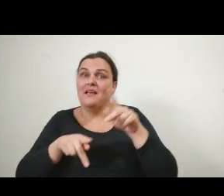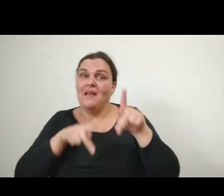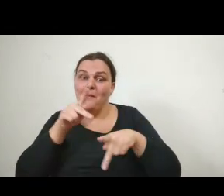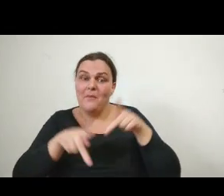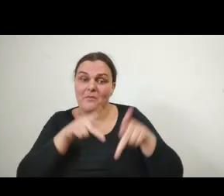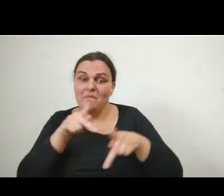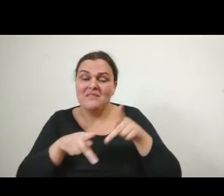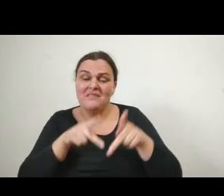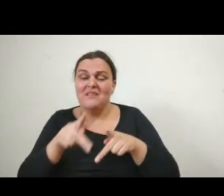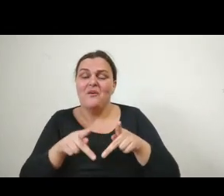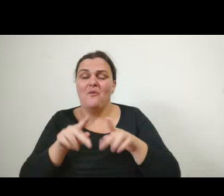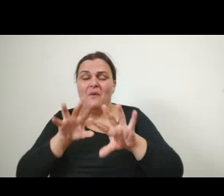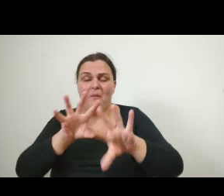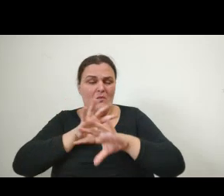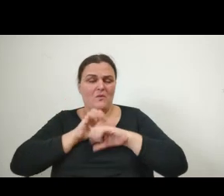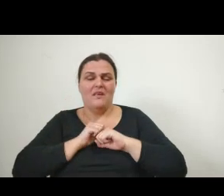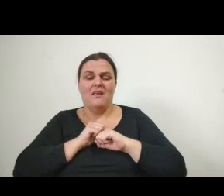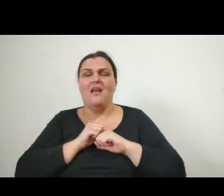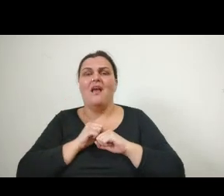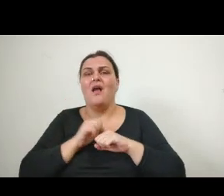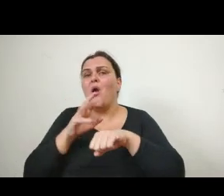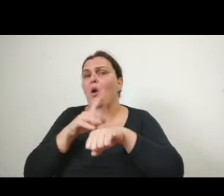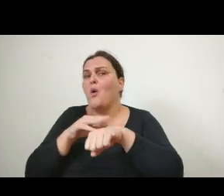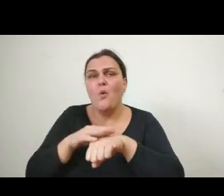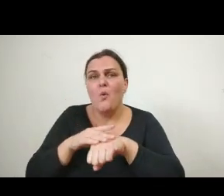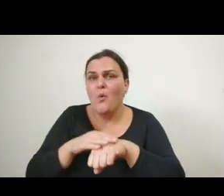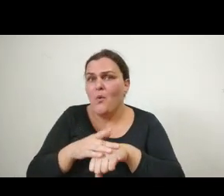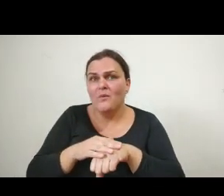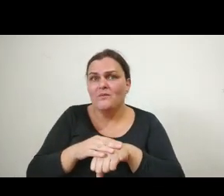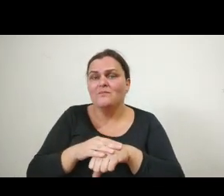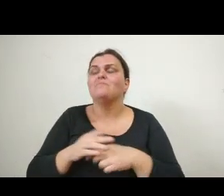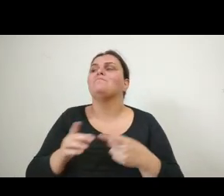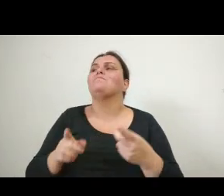né, com crescimento populacional acelerado,